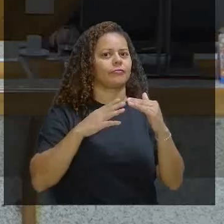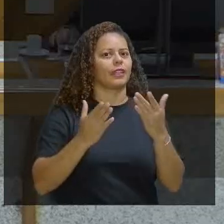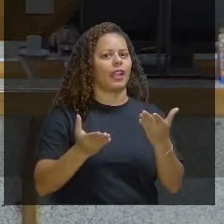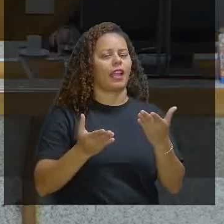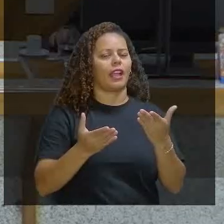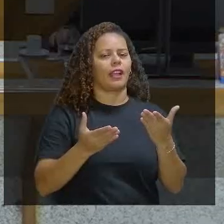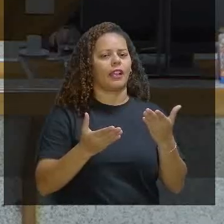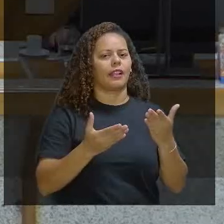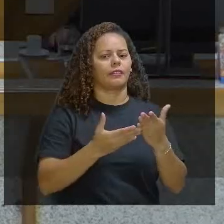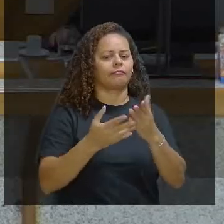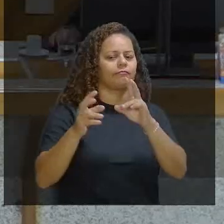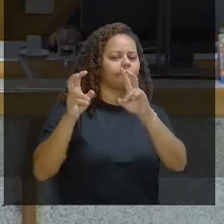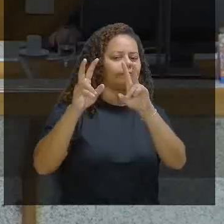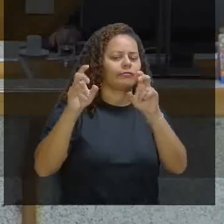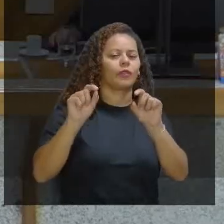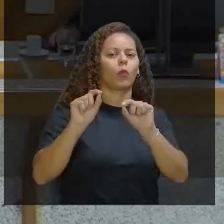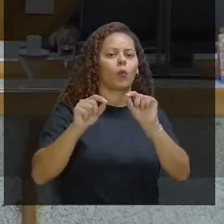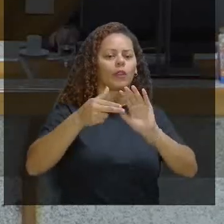dispõe sobre